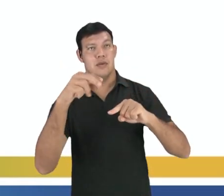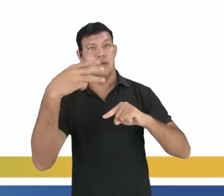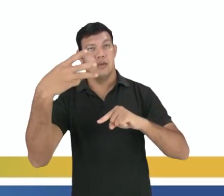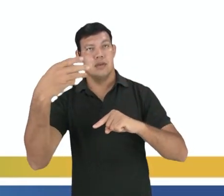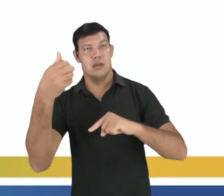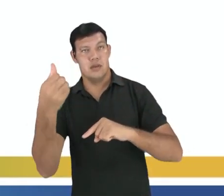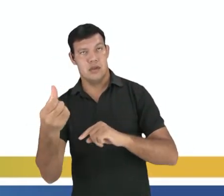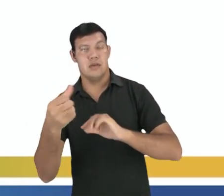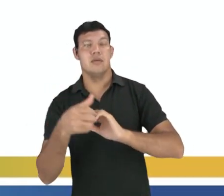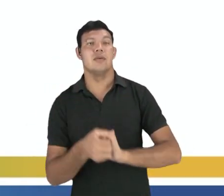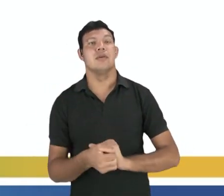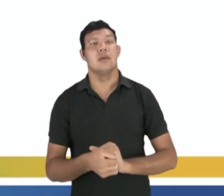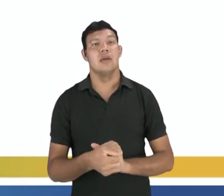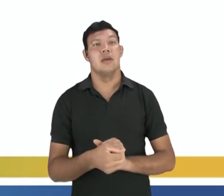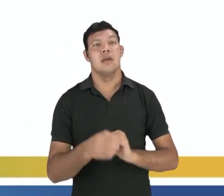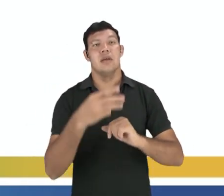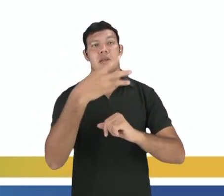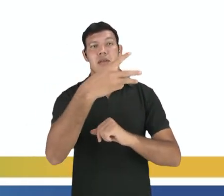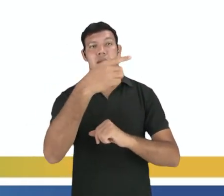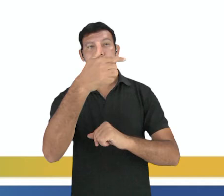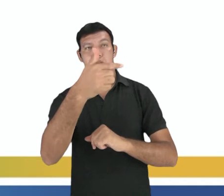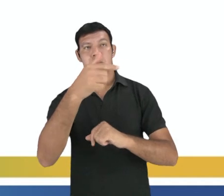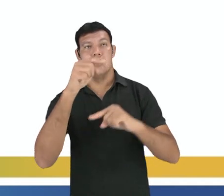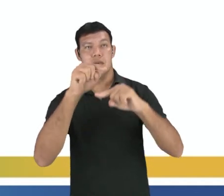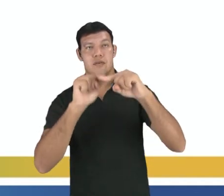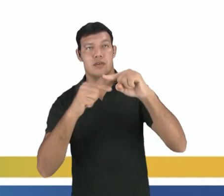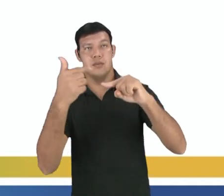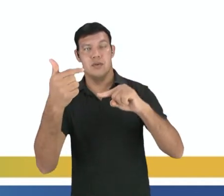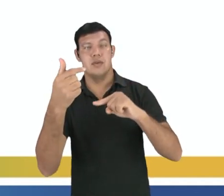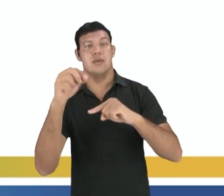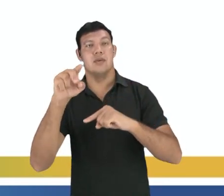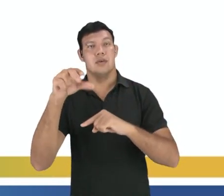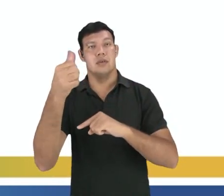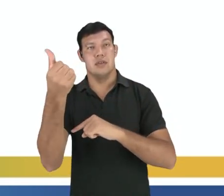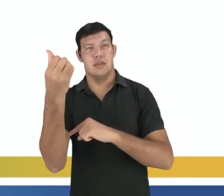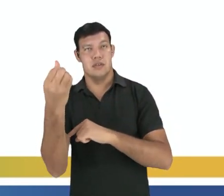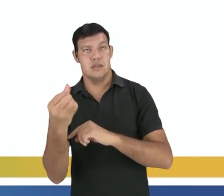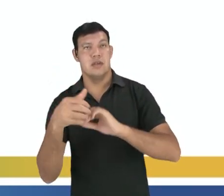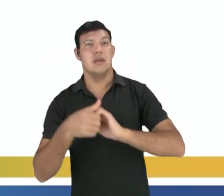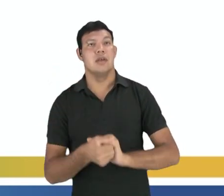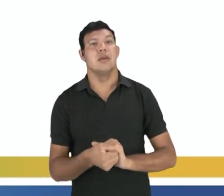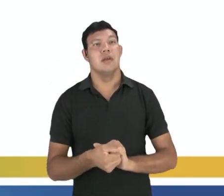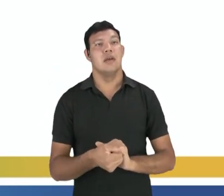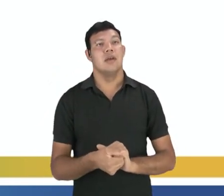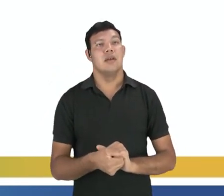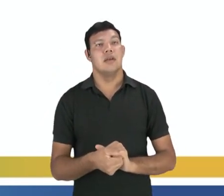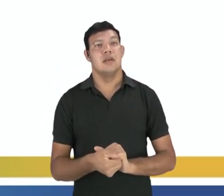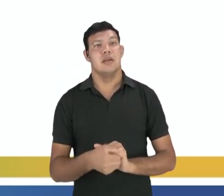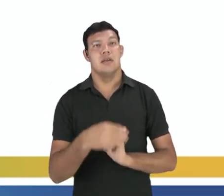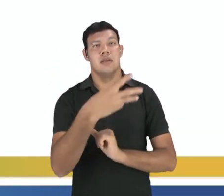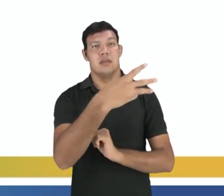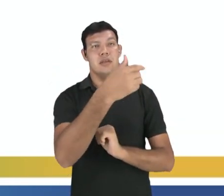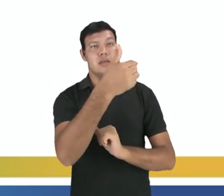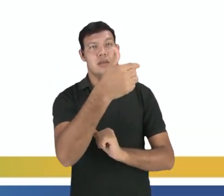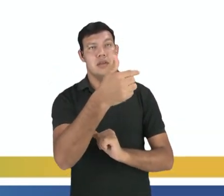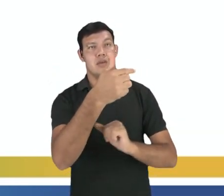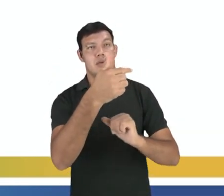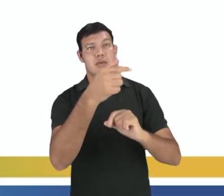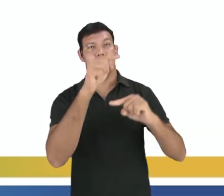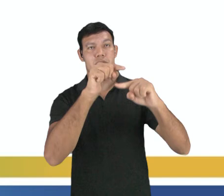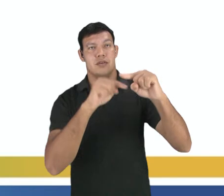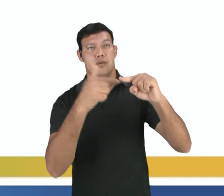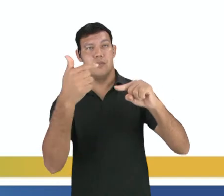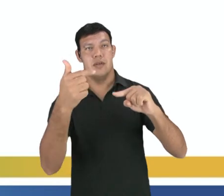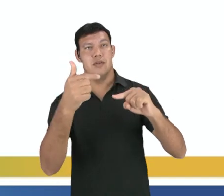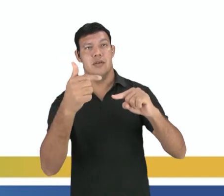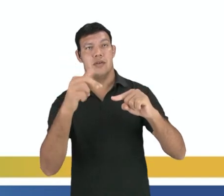novamente, ó. 32 por 2, 16, 16 por 2, 8. Por 2 novamente. 16 dividido por 2